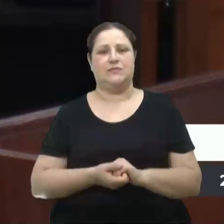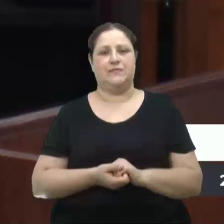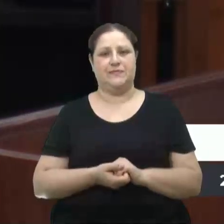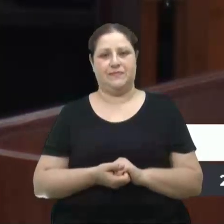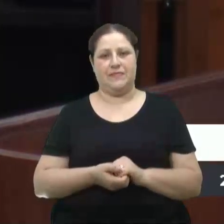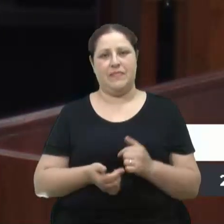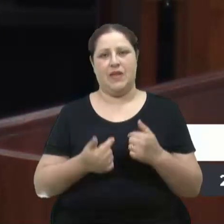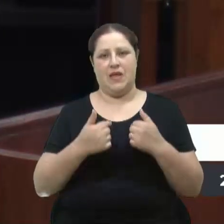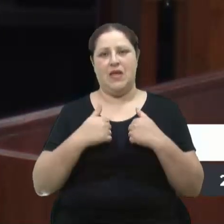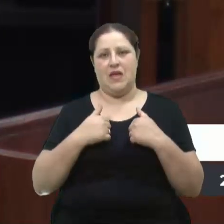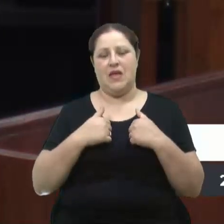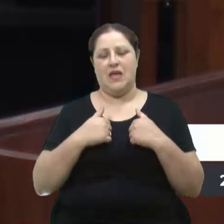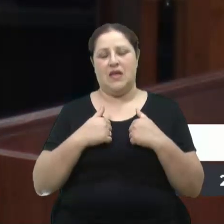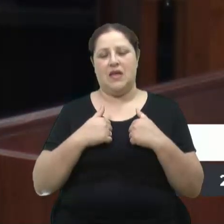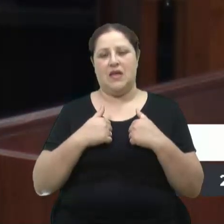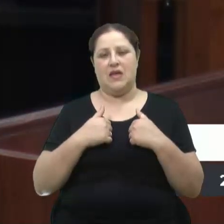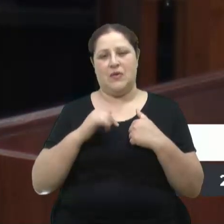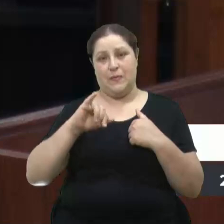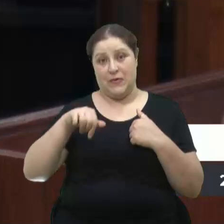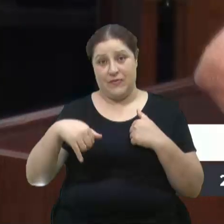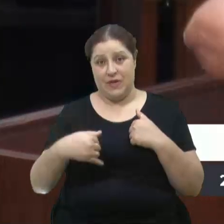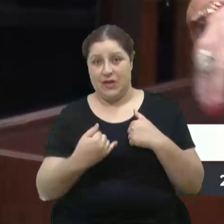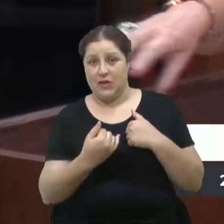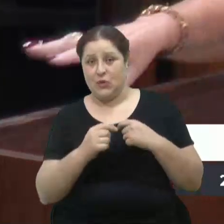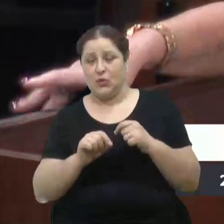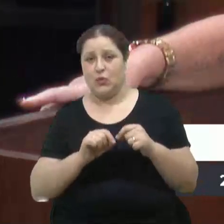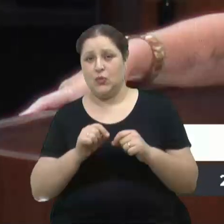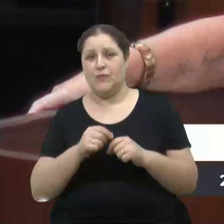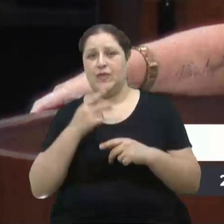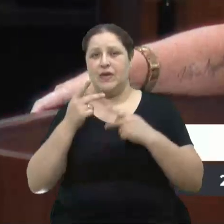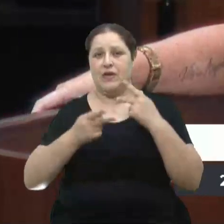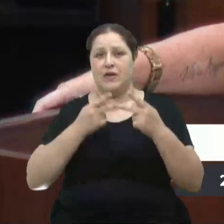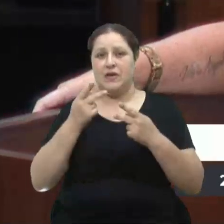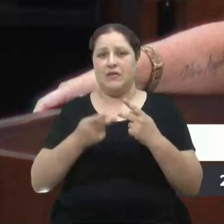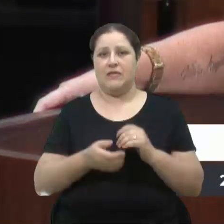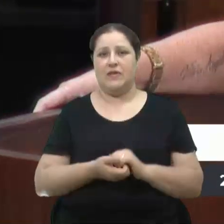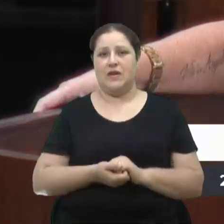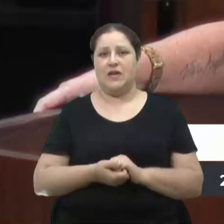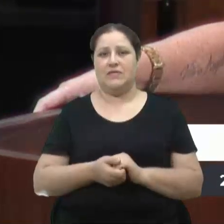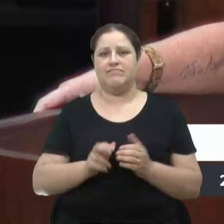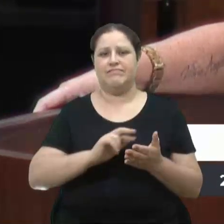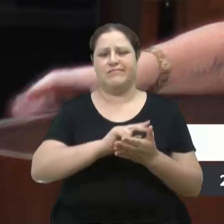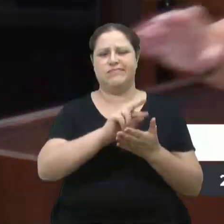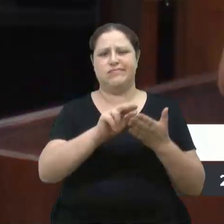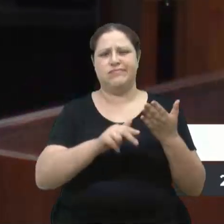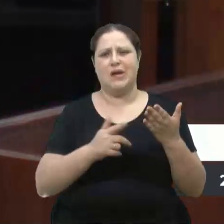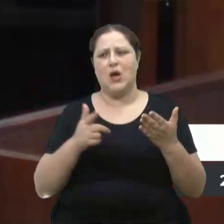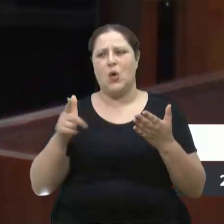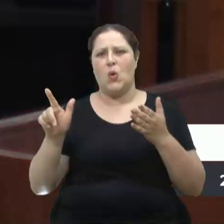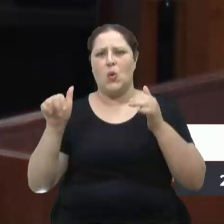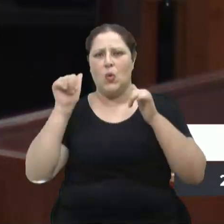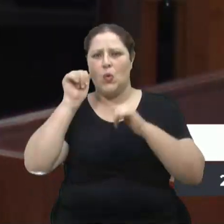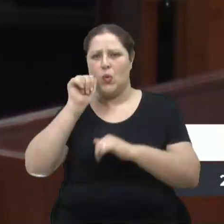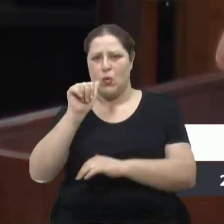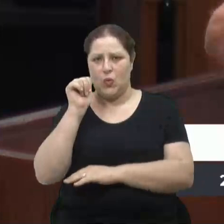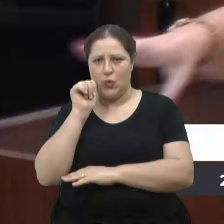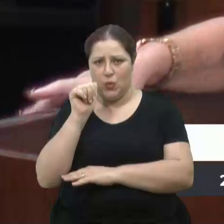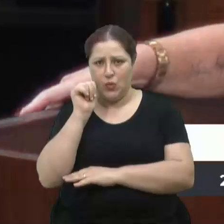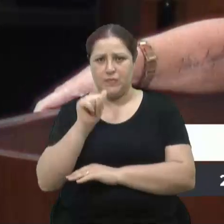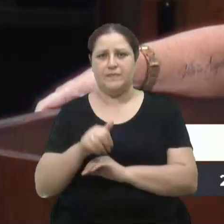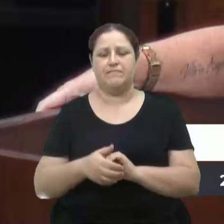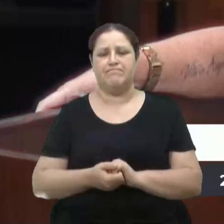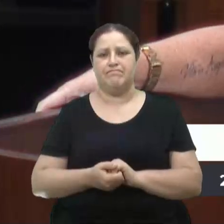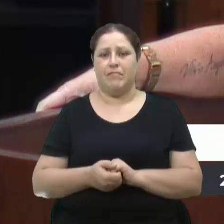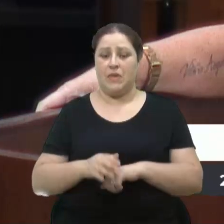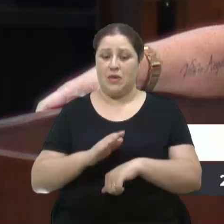eu quero aproveitar para falar de muitas outras mulheres,